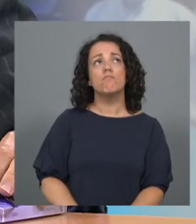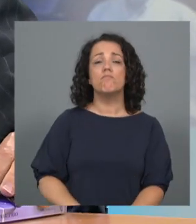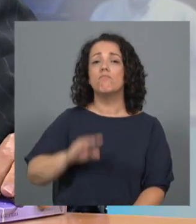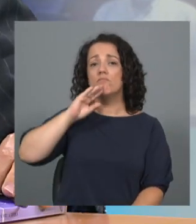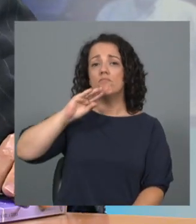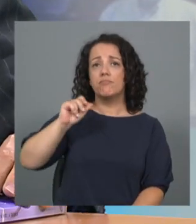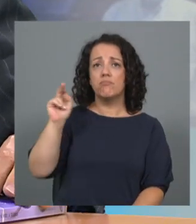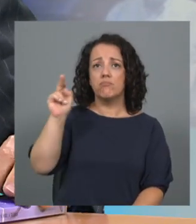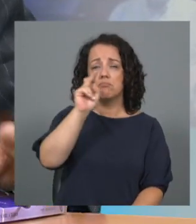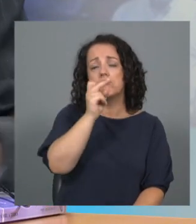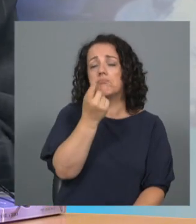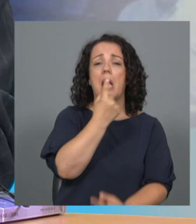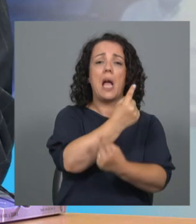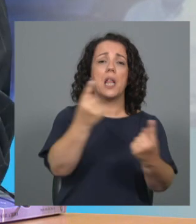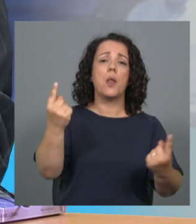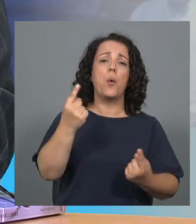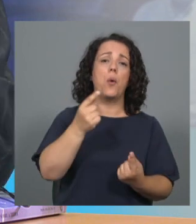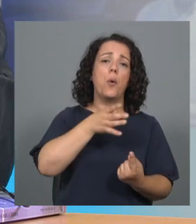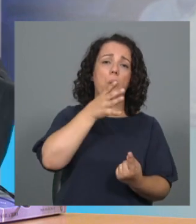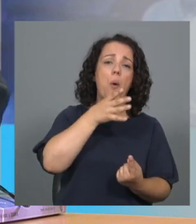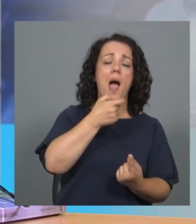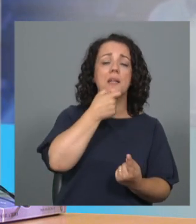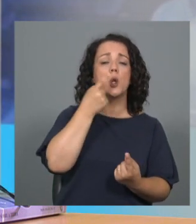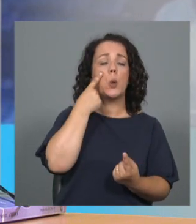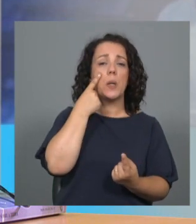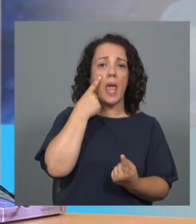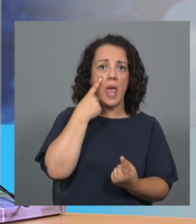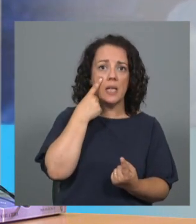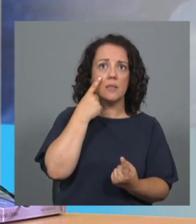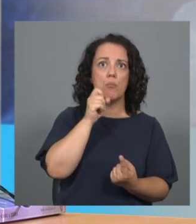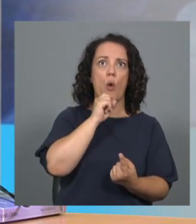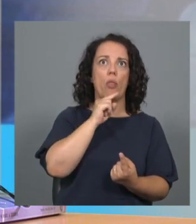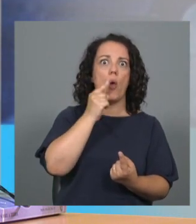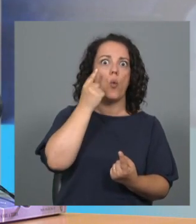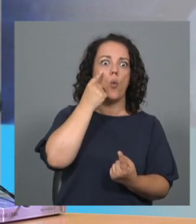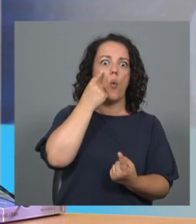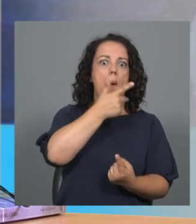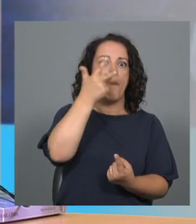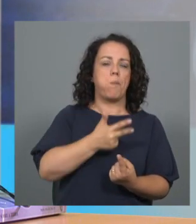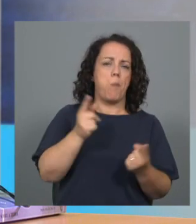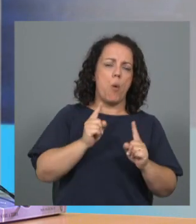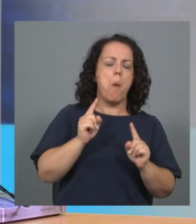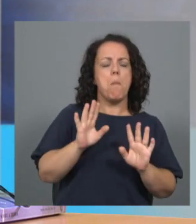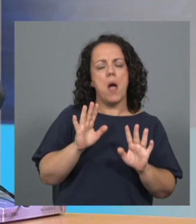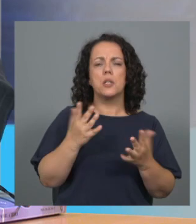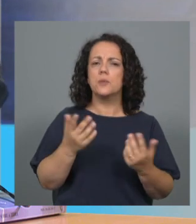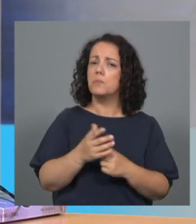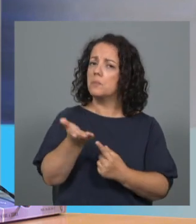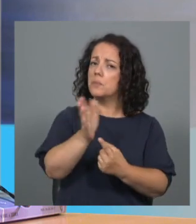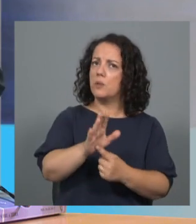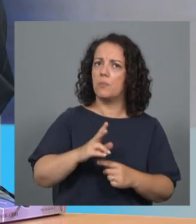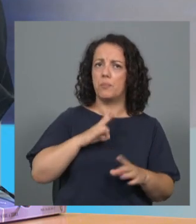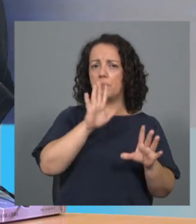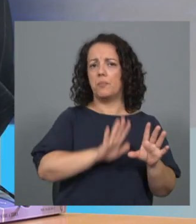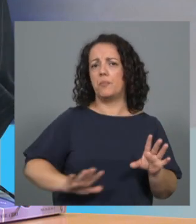fala um bocadinho daquilo que conhece, mesmo que não conheça tudo em profundidade. Há uma zona do nosso país, e estamos a